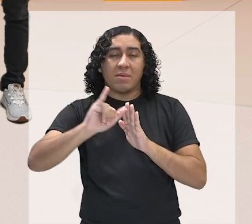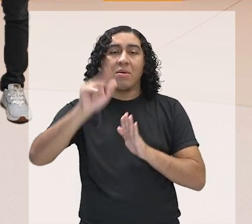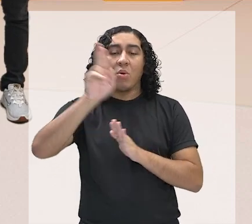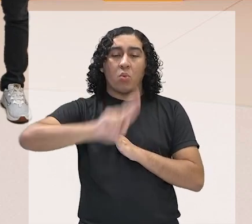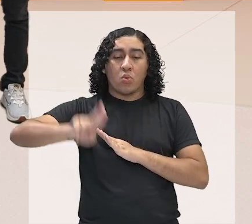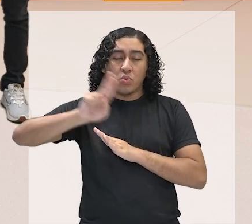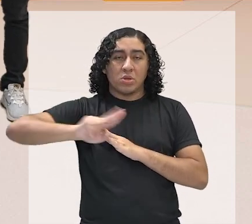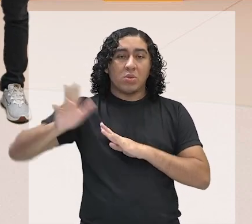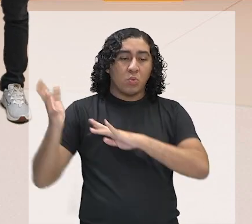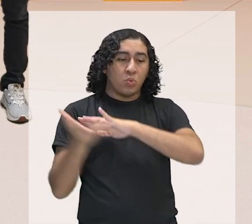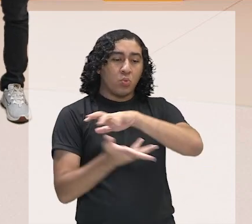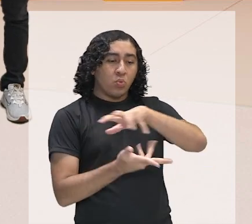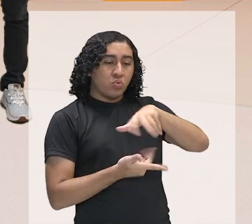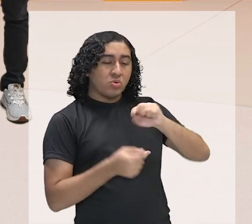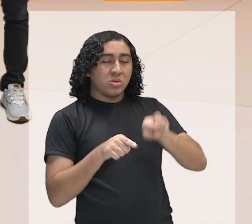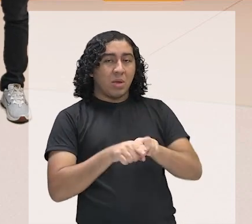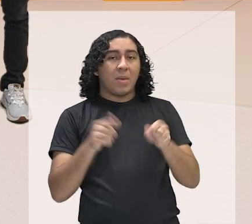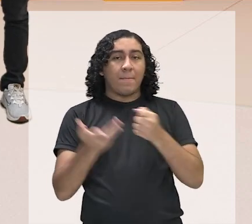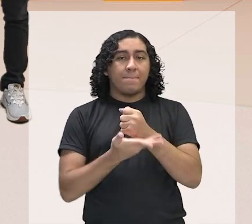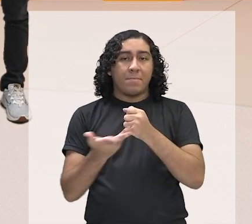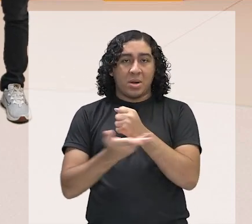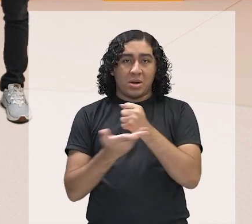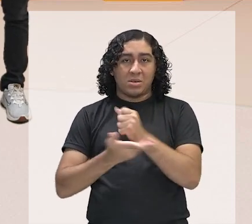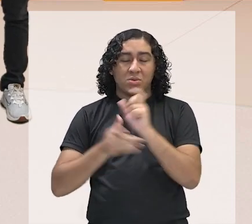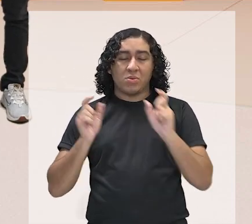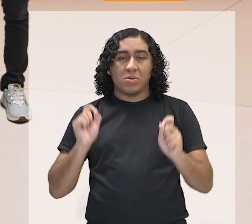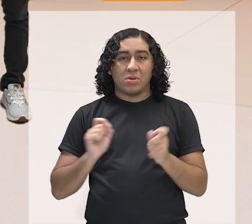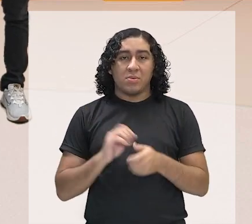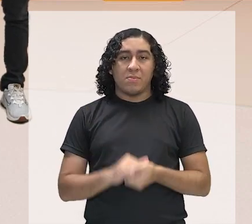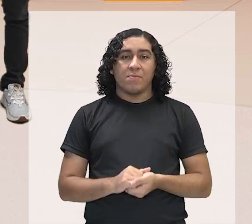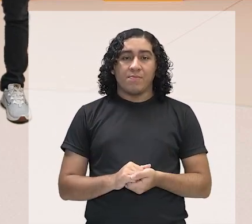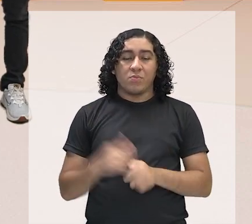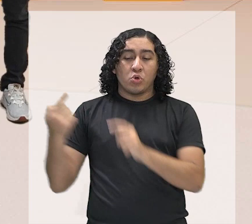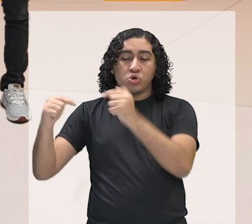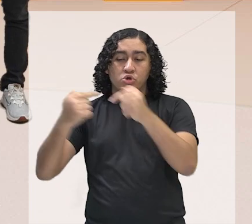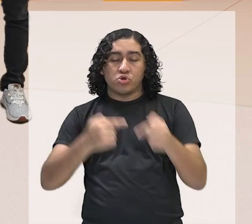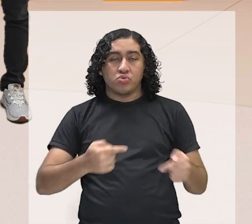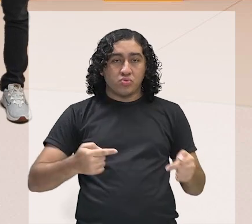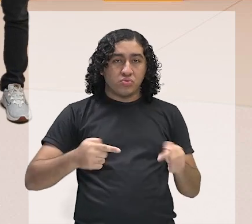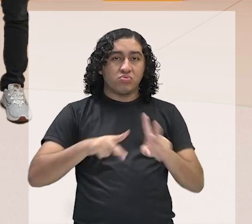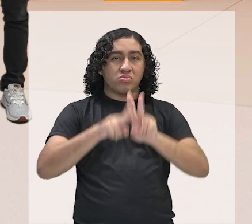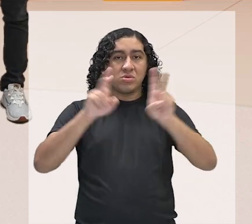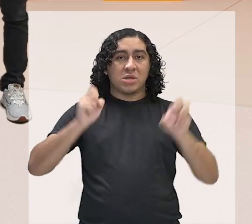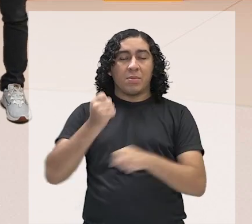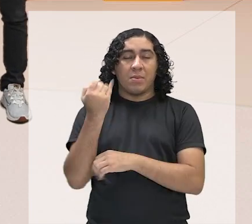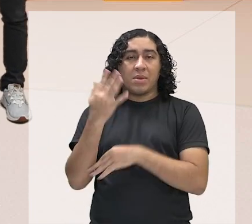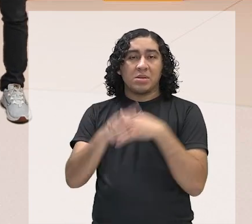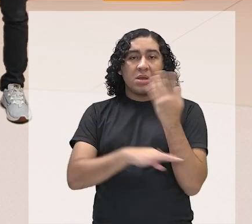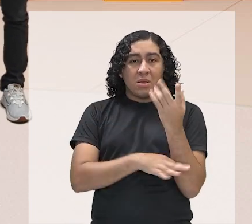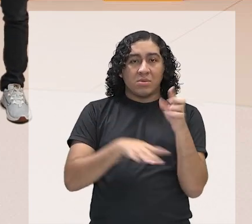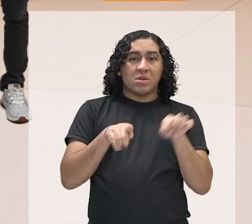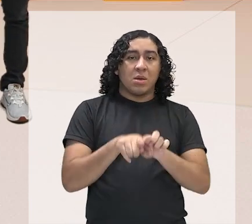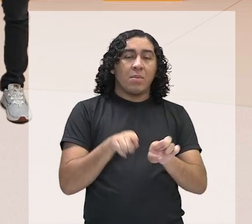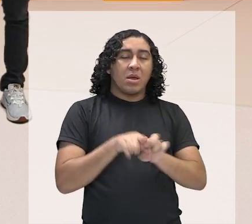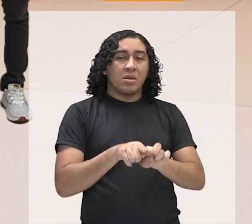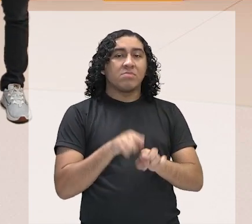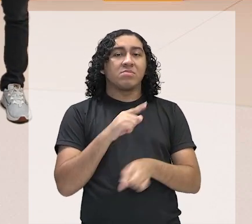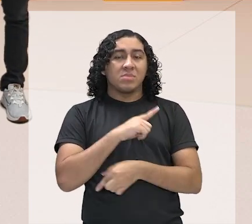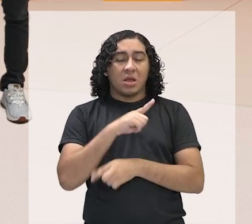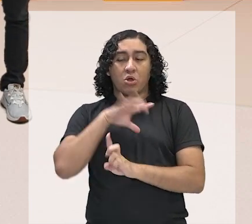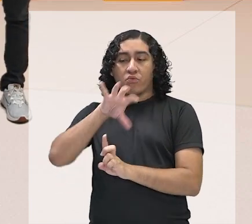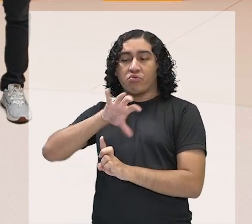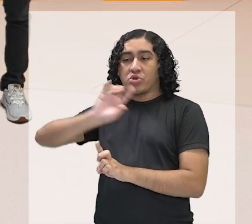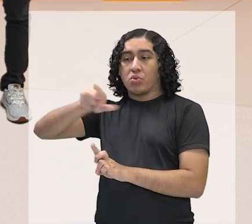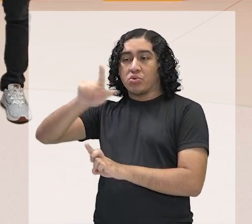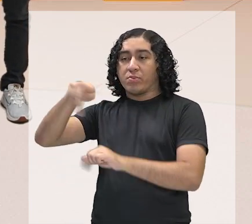ele fomenta ali, numa escala global, os discursos e debates sobre as questões ambientais, e isso influencia os países em